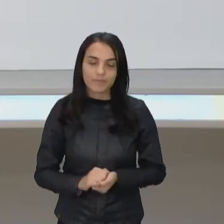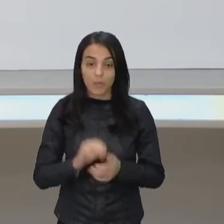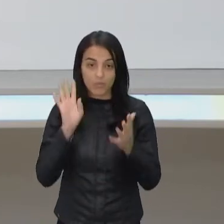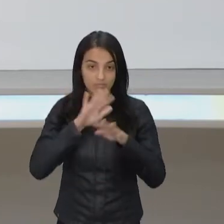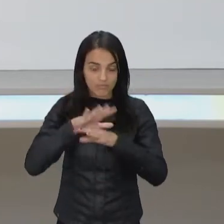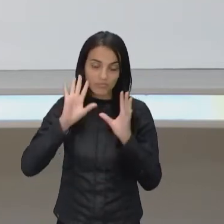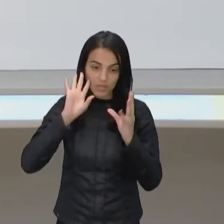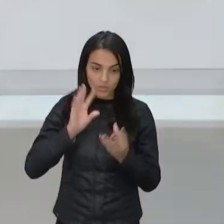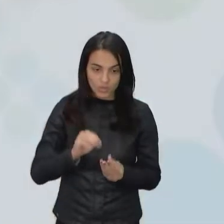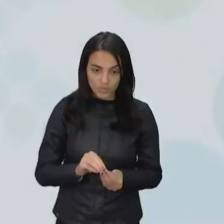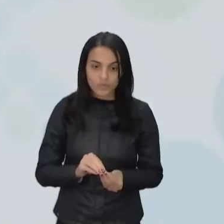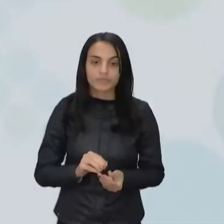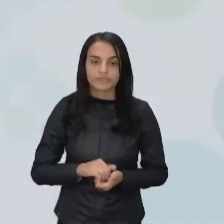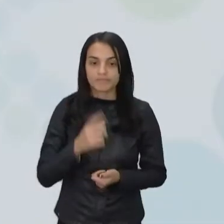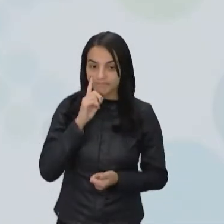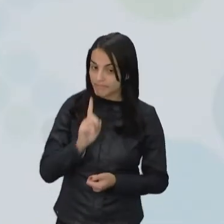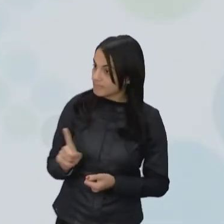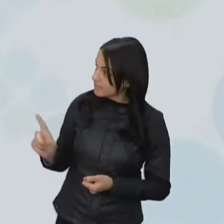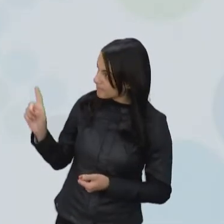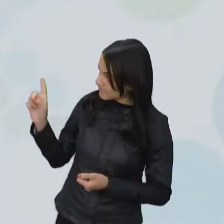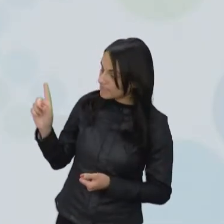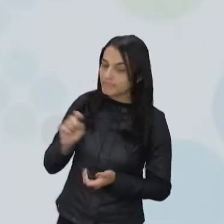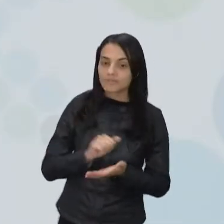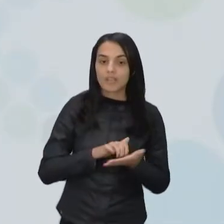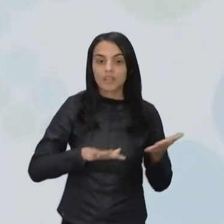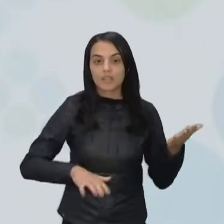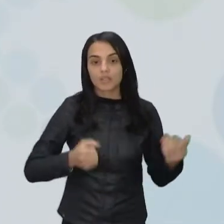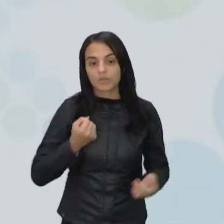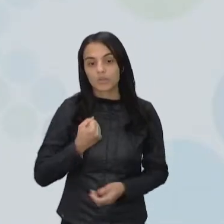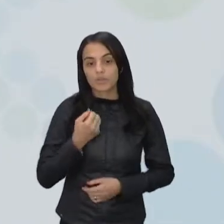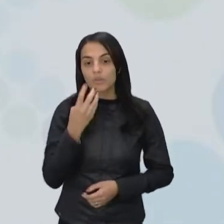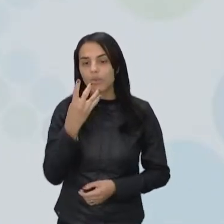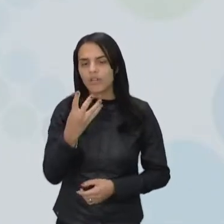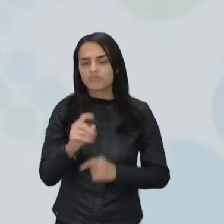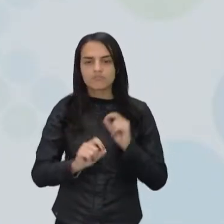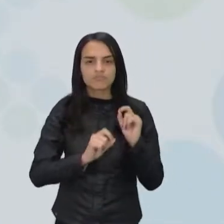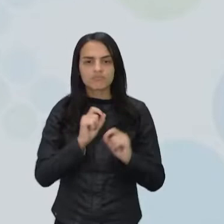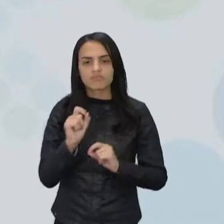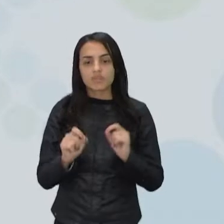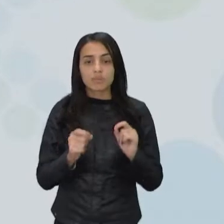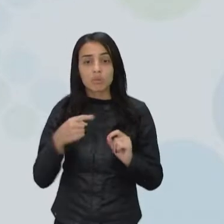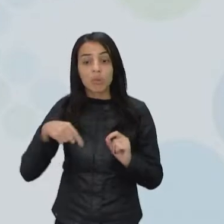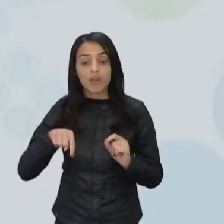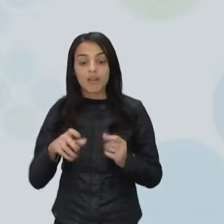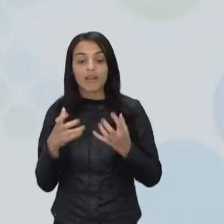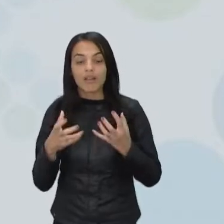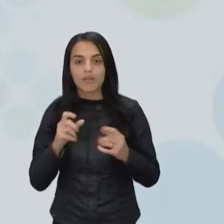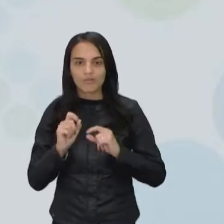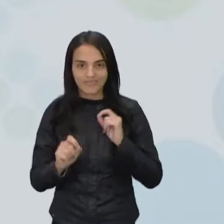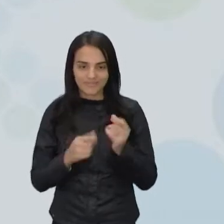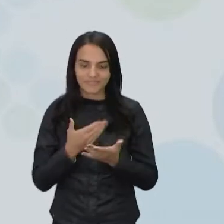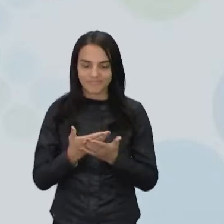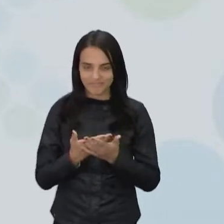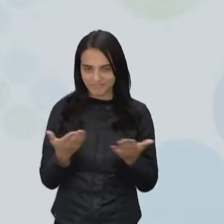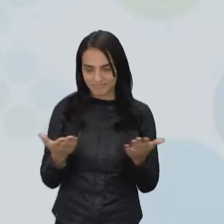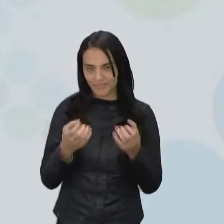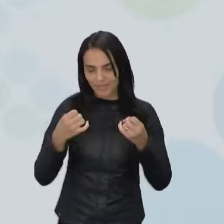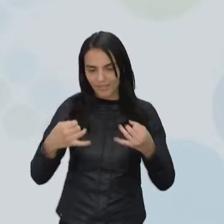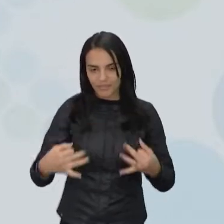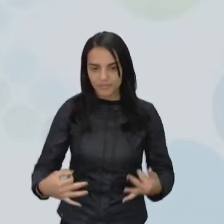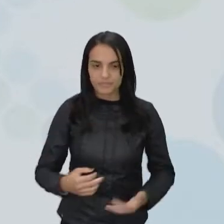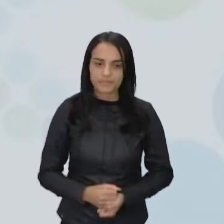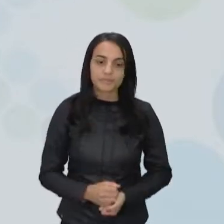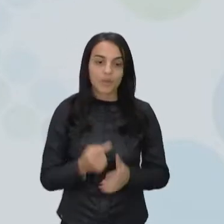aí, olha só, eficiência energética, nós estamos na atividade 4. O que temos e o que queremos é a aula de hoje. Olha só,